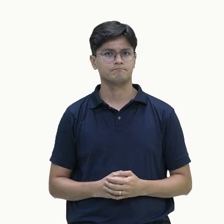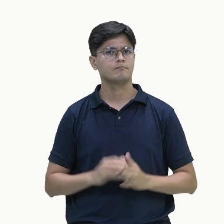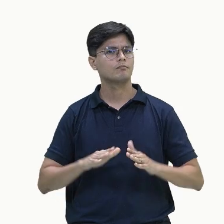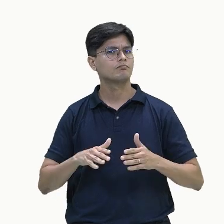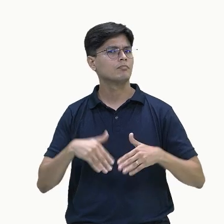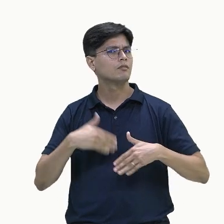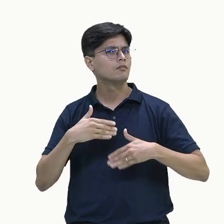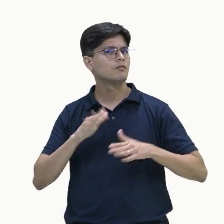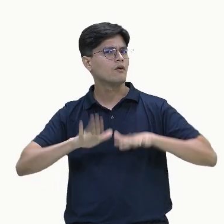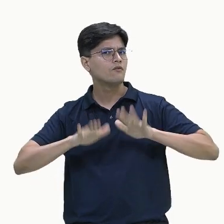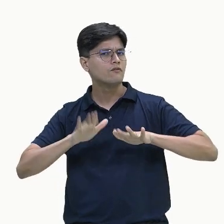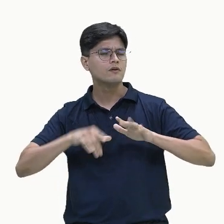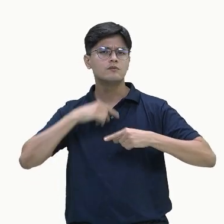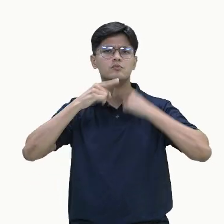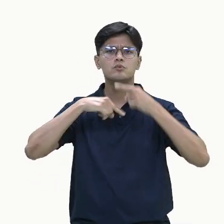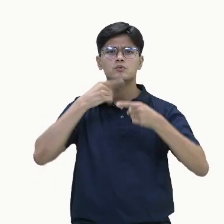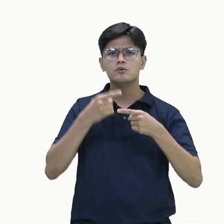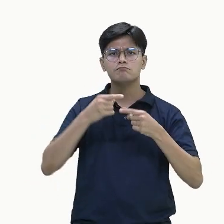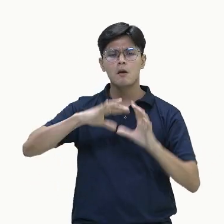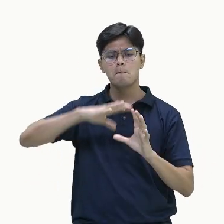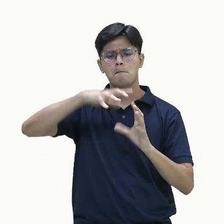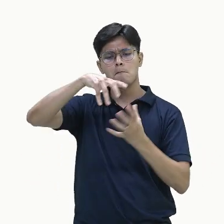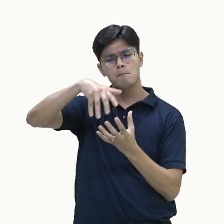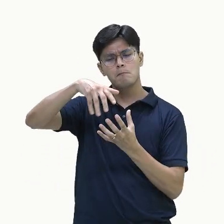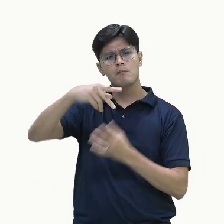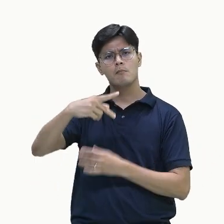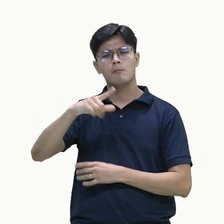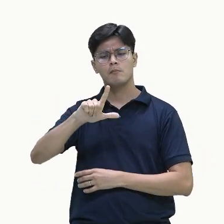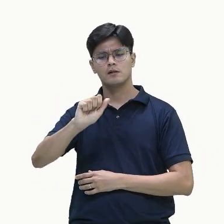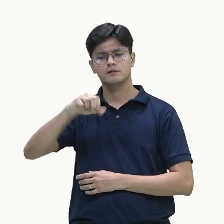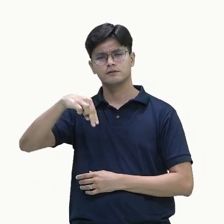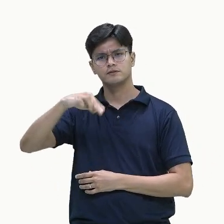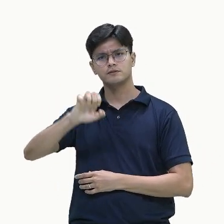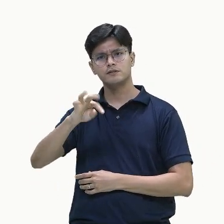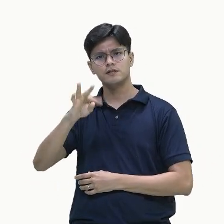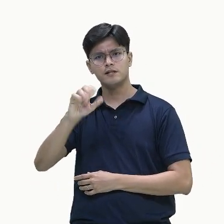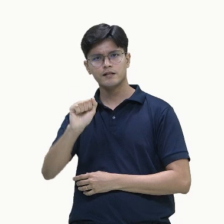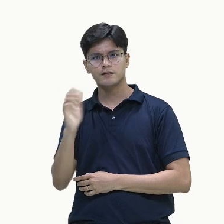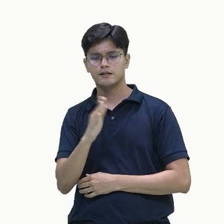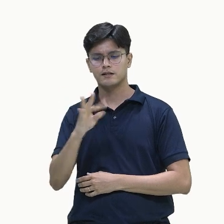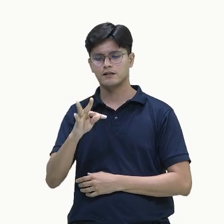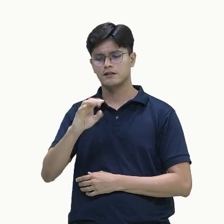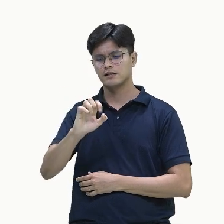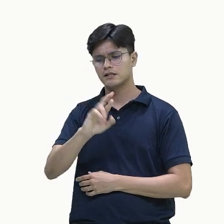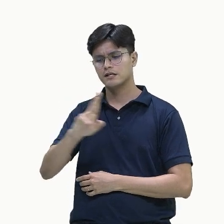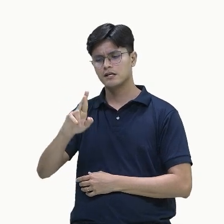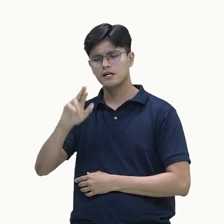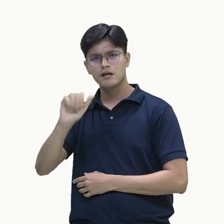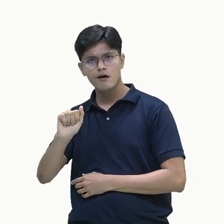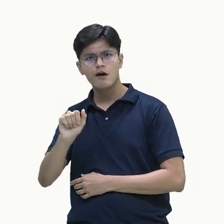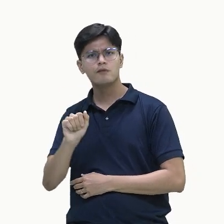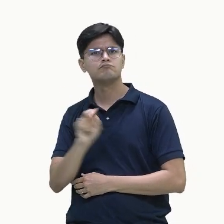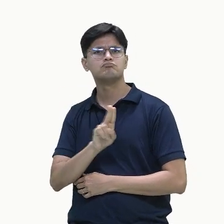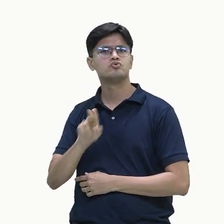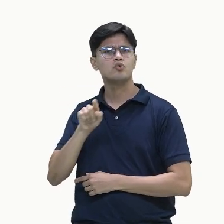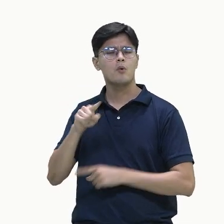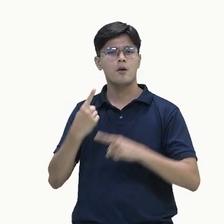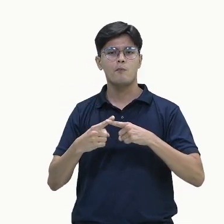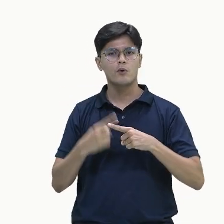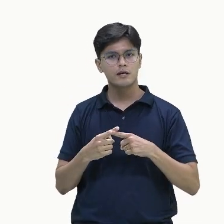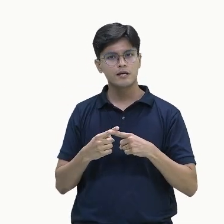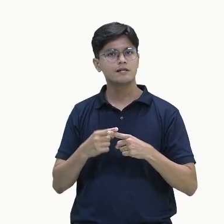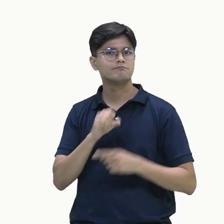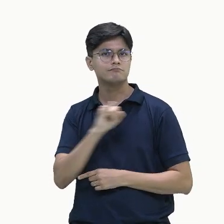questionamento, né? Por que planeta Terra, né? Já que nós temos aqui uma quantidade em quilômetros, em área, né, de